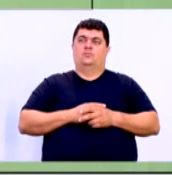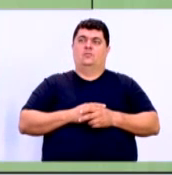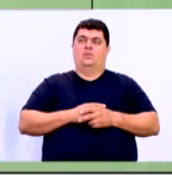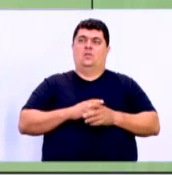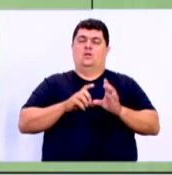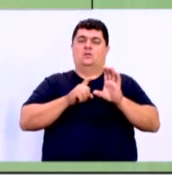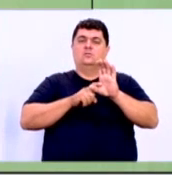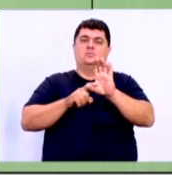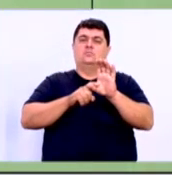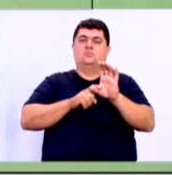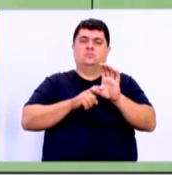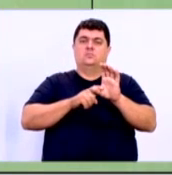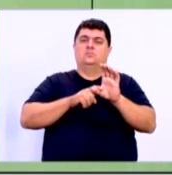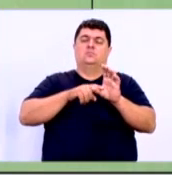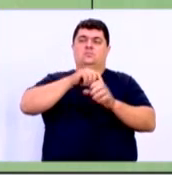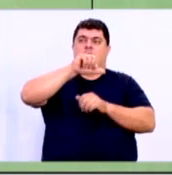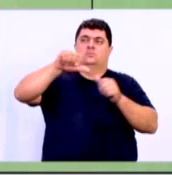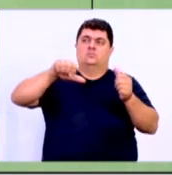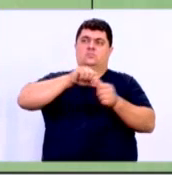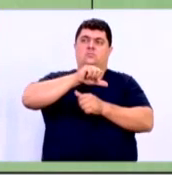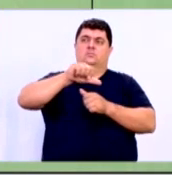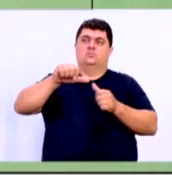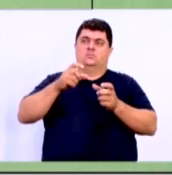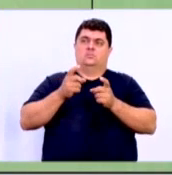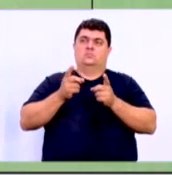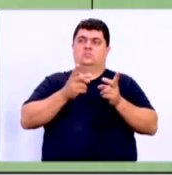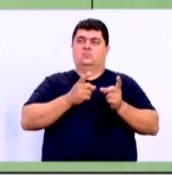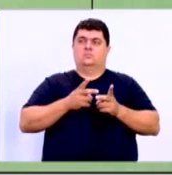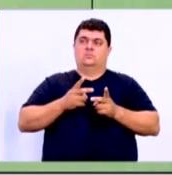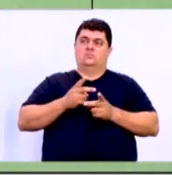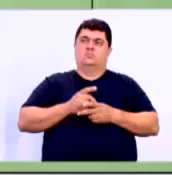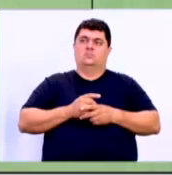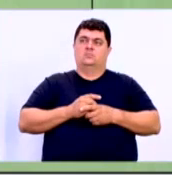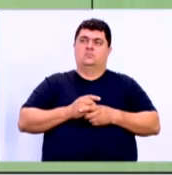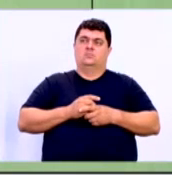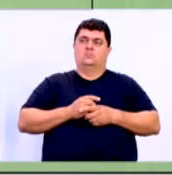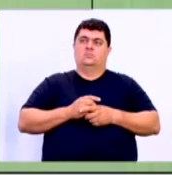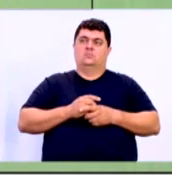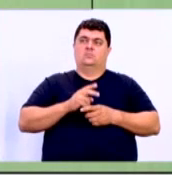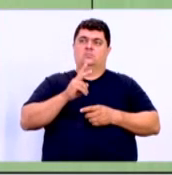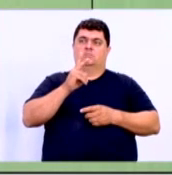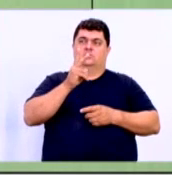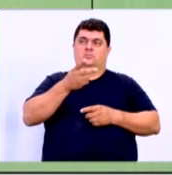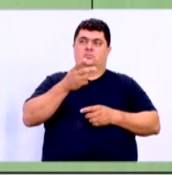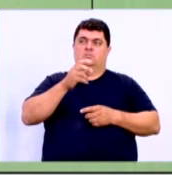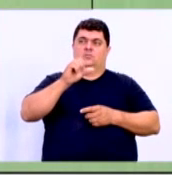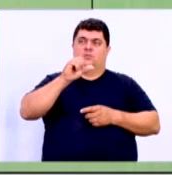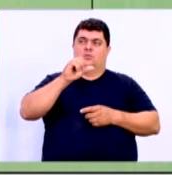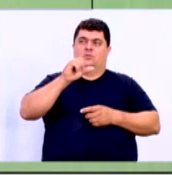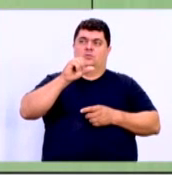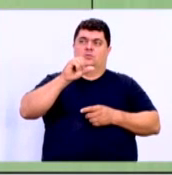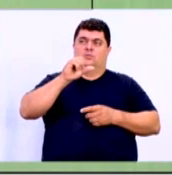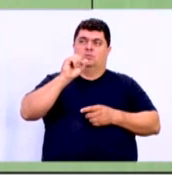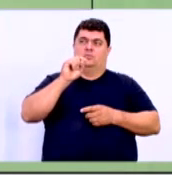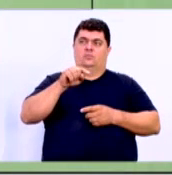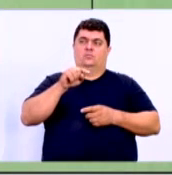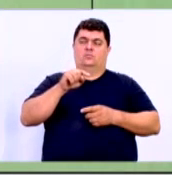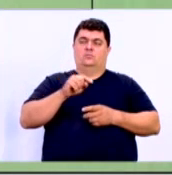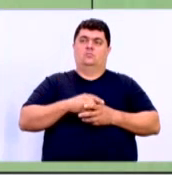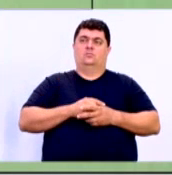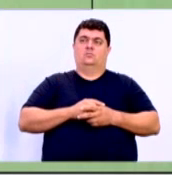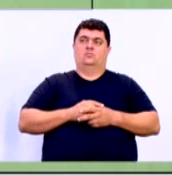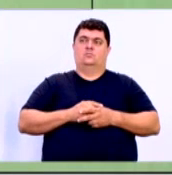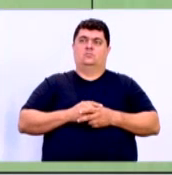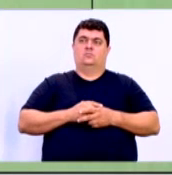Despesas variáveis de venda, de 2.000 unidades, 90.000. 9.000,